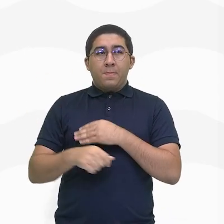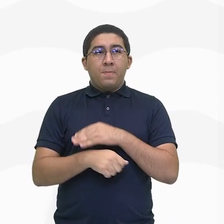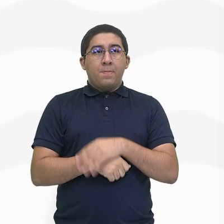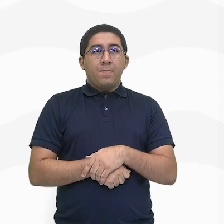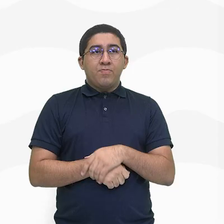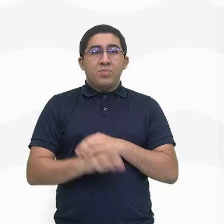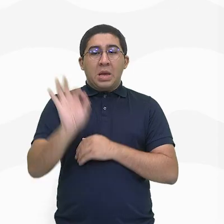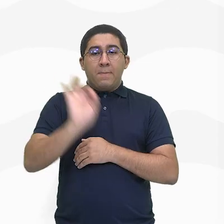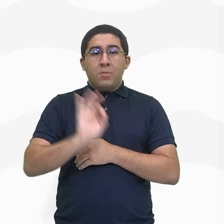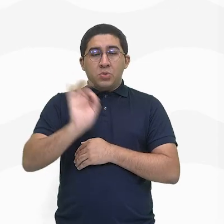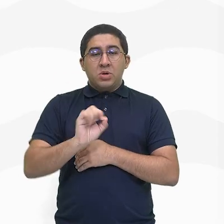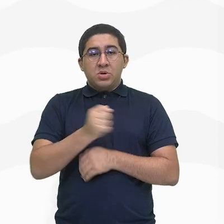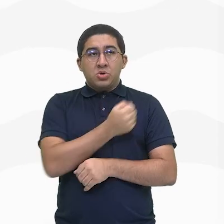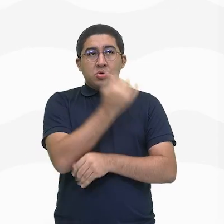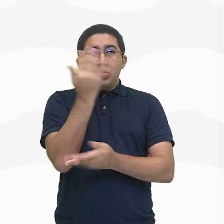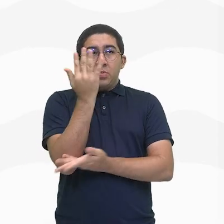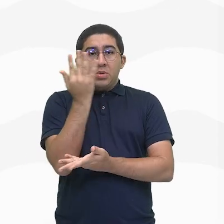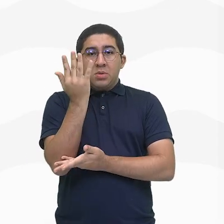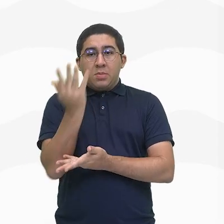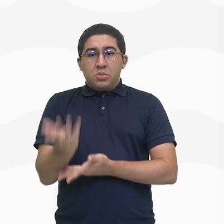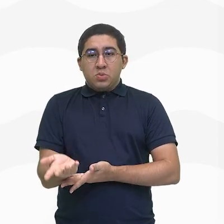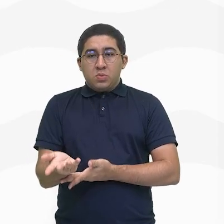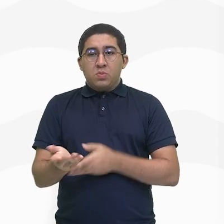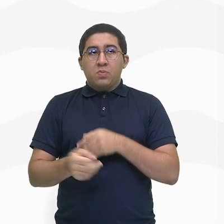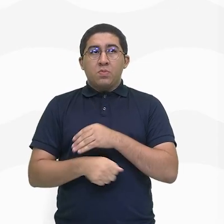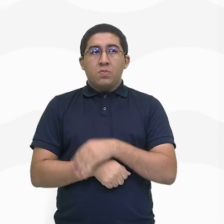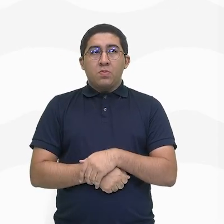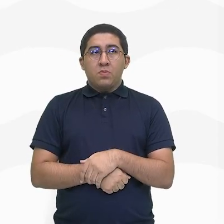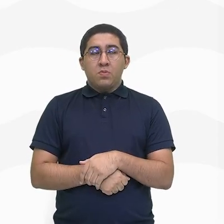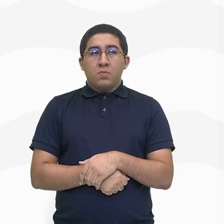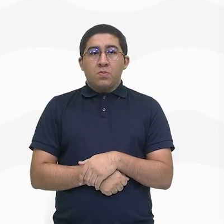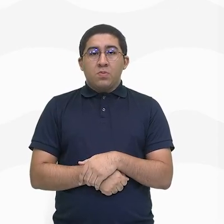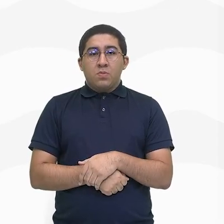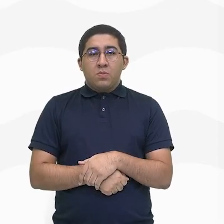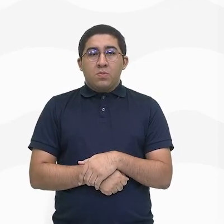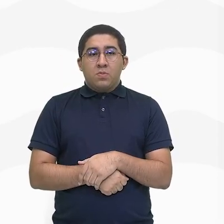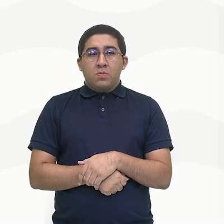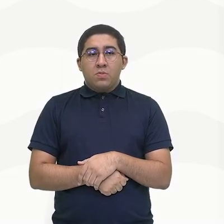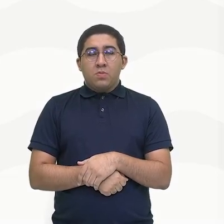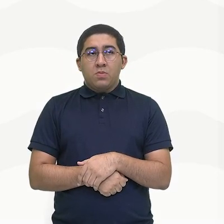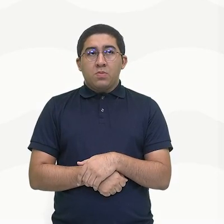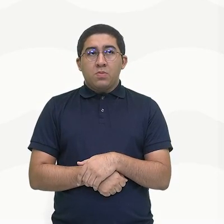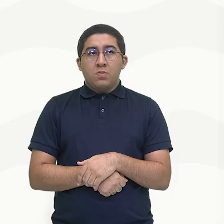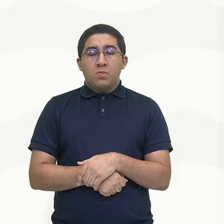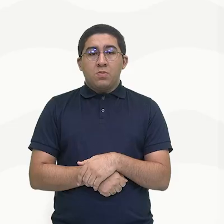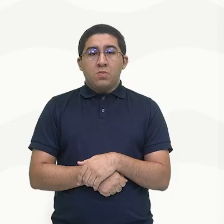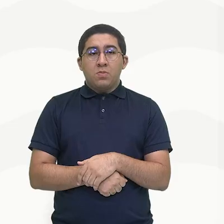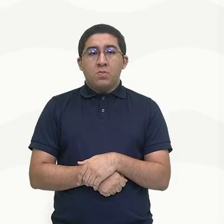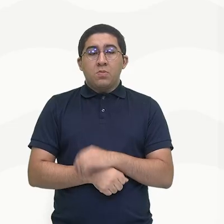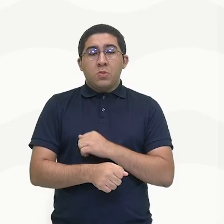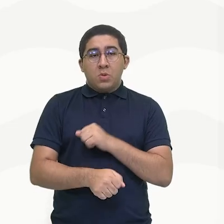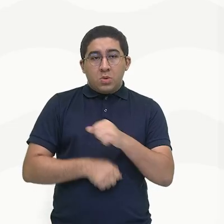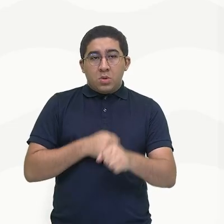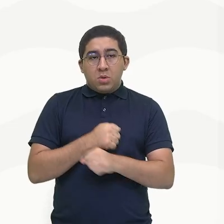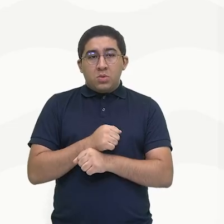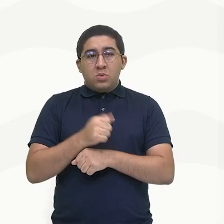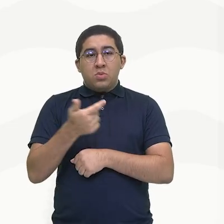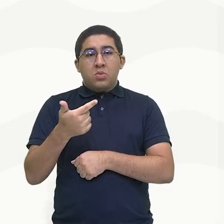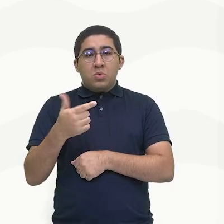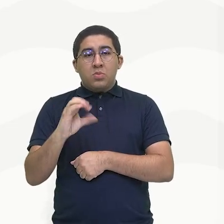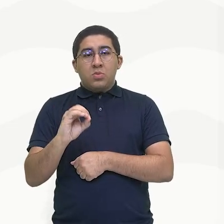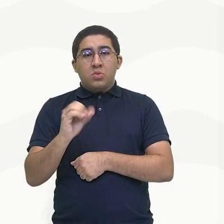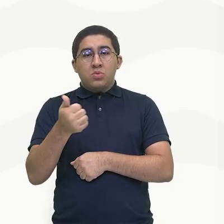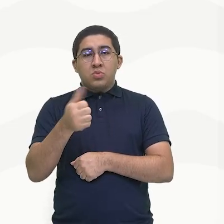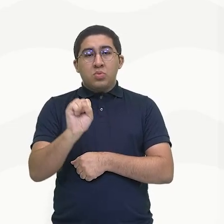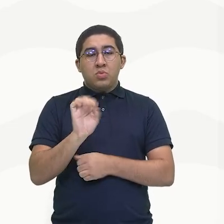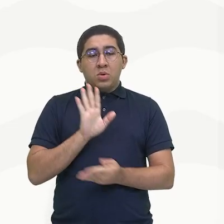de desmatamento na Amazônia Legal. Isso, de 2018 até 2024.